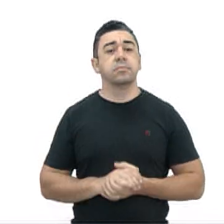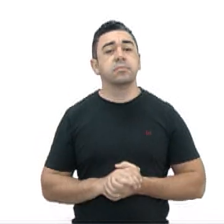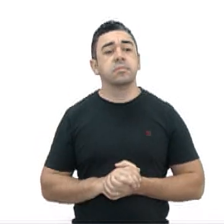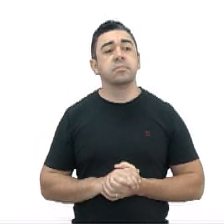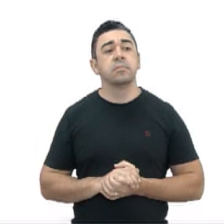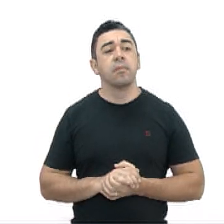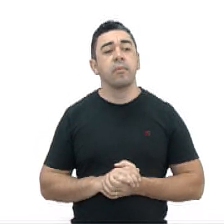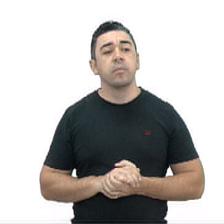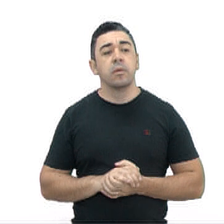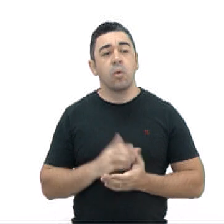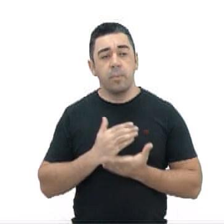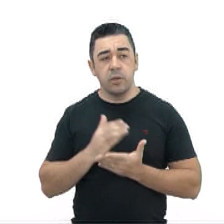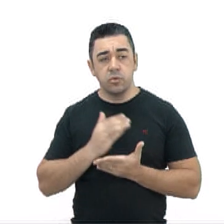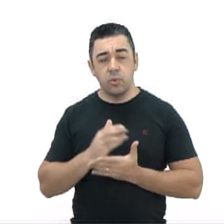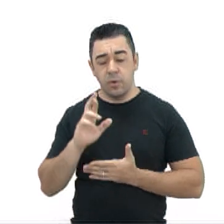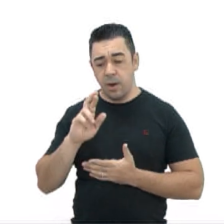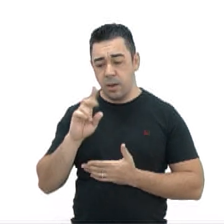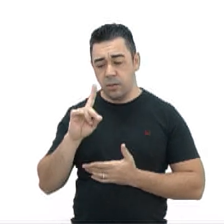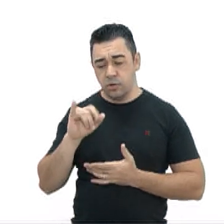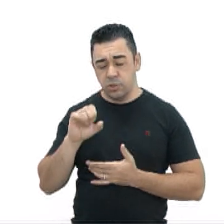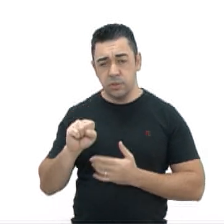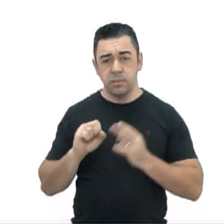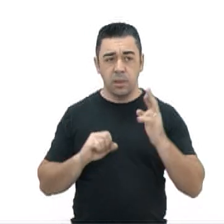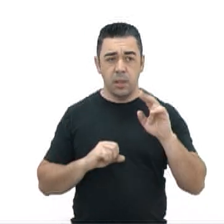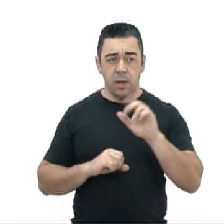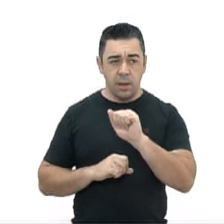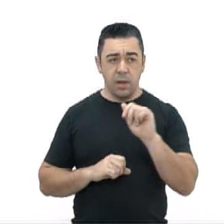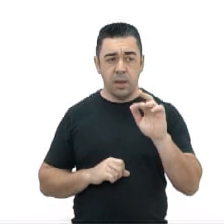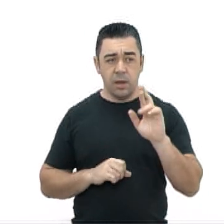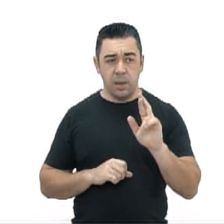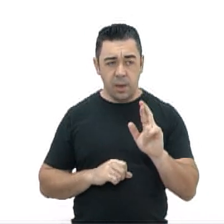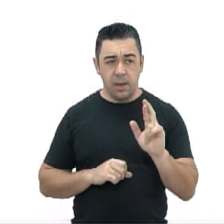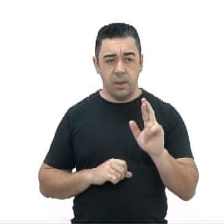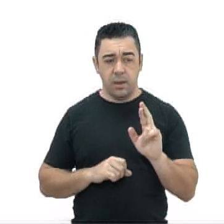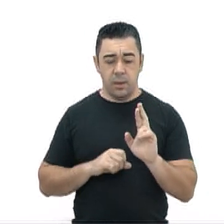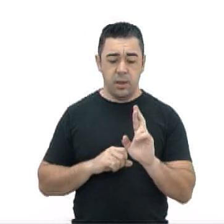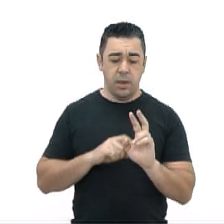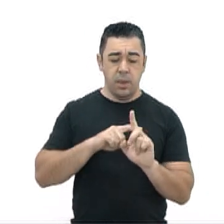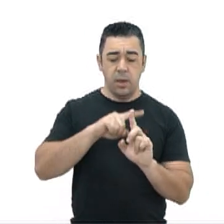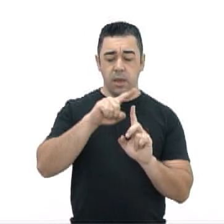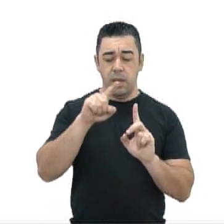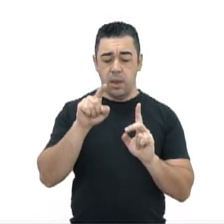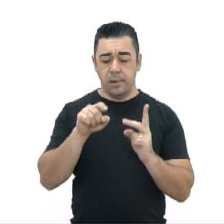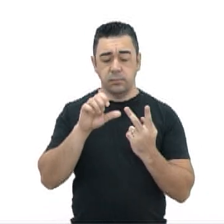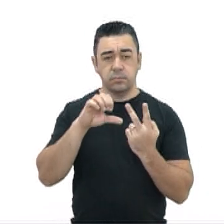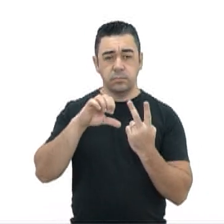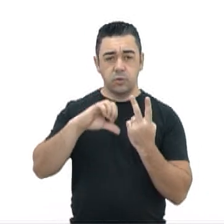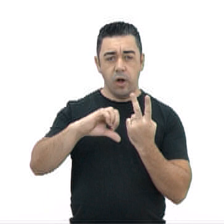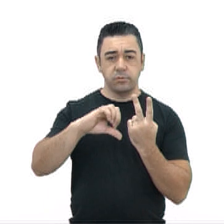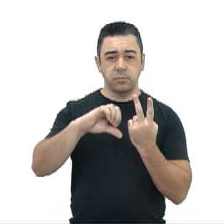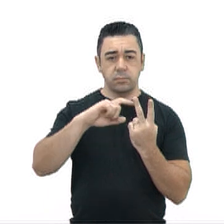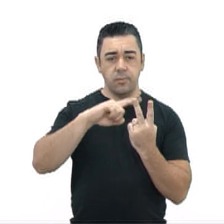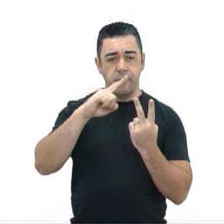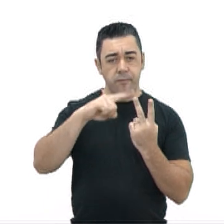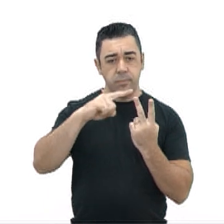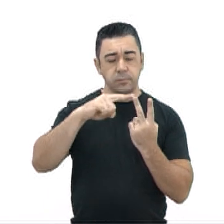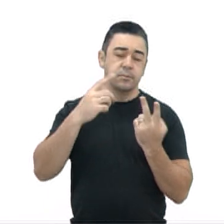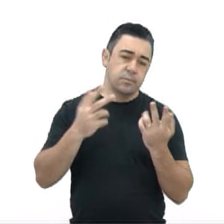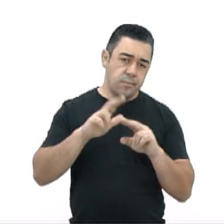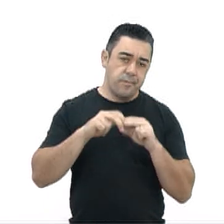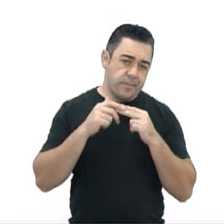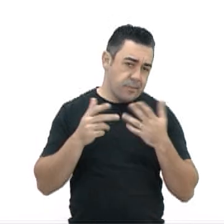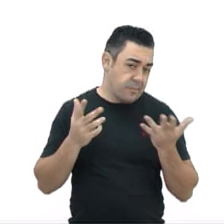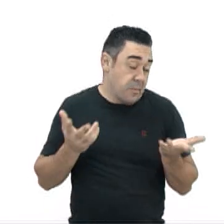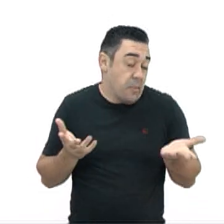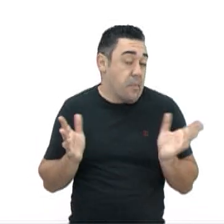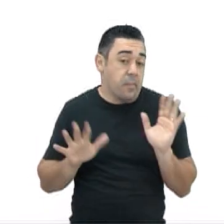Começou escrevendo radix, aí foi diminuindo, diminuindo, ficou só o R, depois o R ficou por cima do 9 e virou no símbolo que a gente usa hoje.